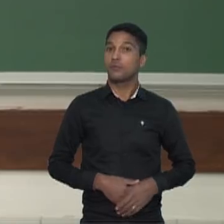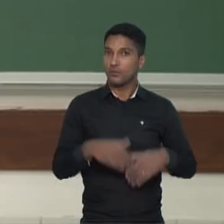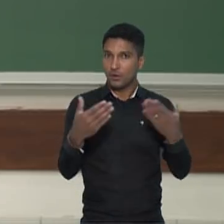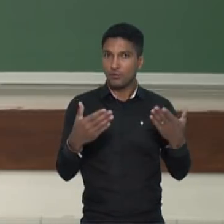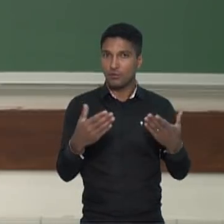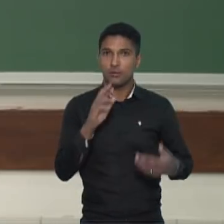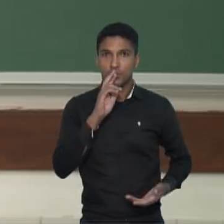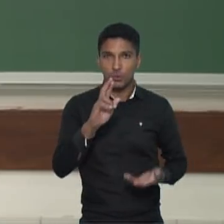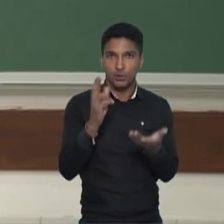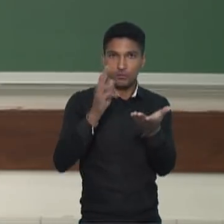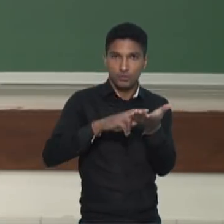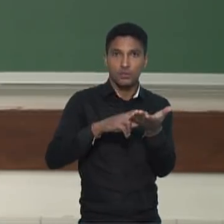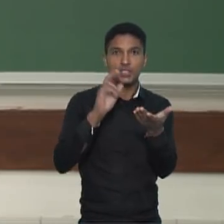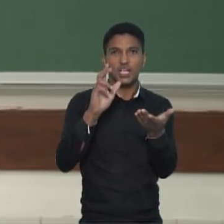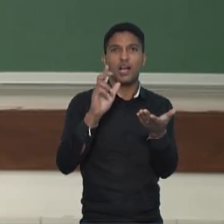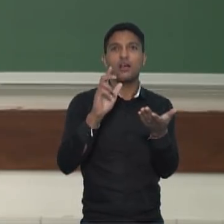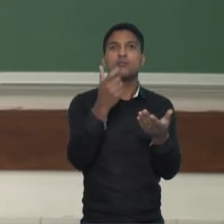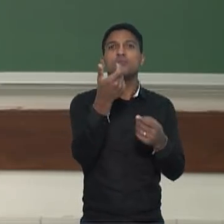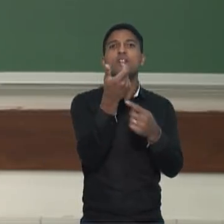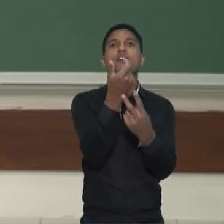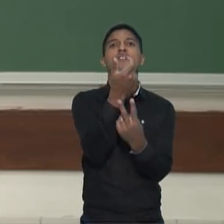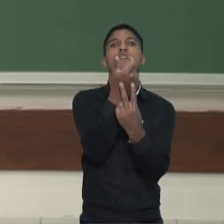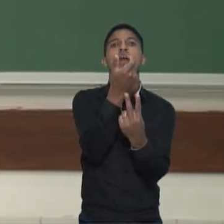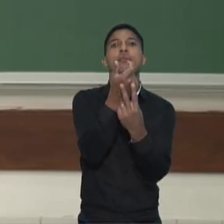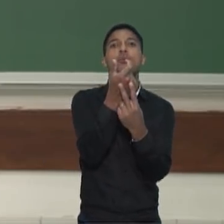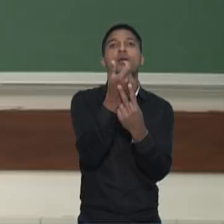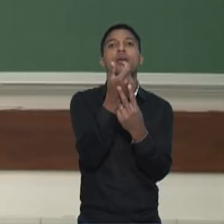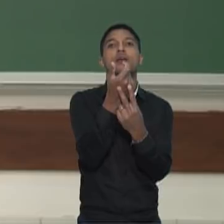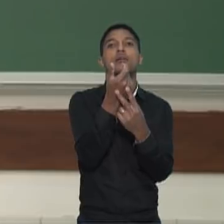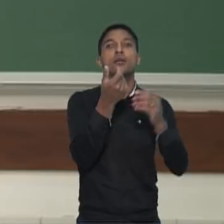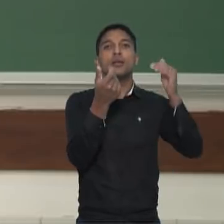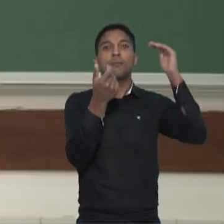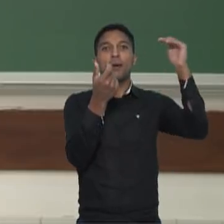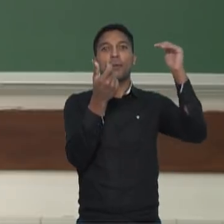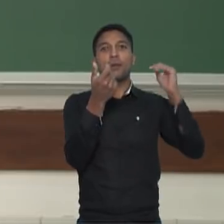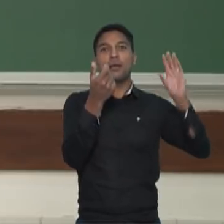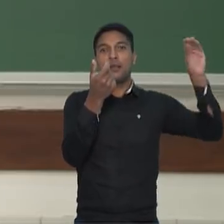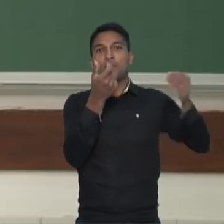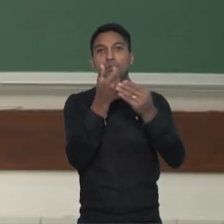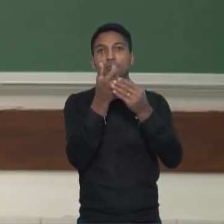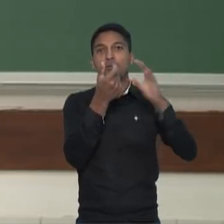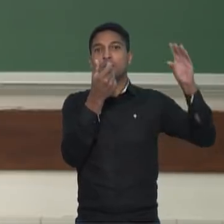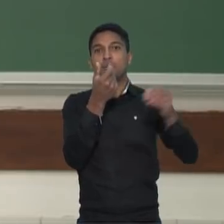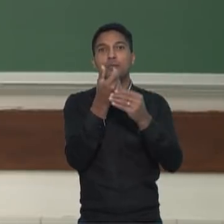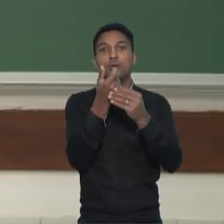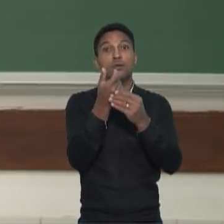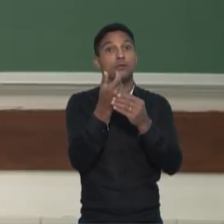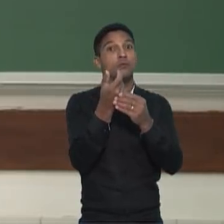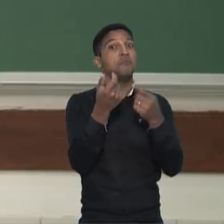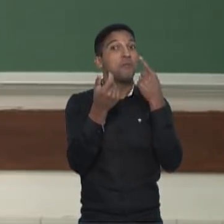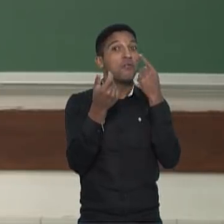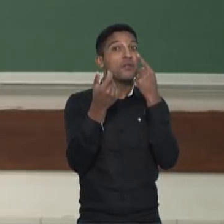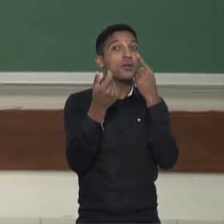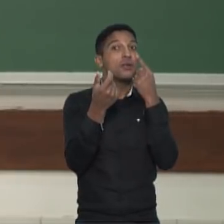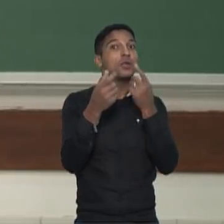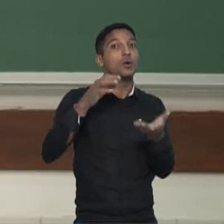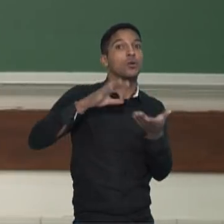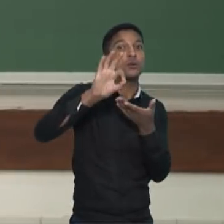Fez sua resposta, classificou os verbos, identificou também os objetos? Então vamos para a correção.